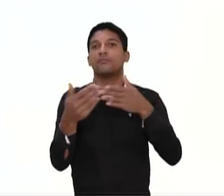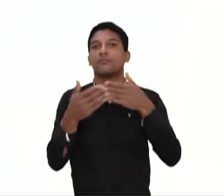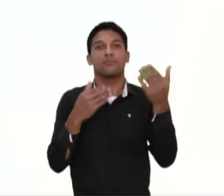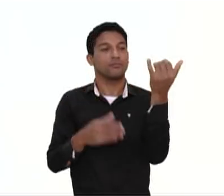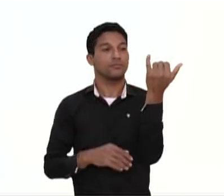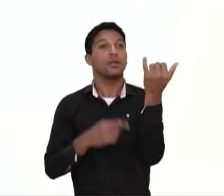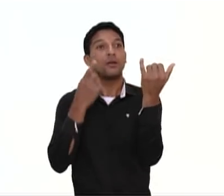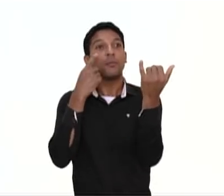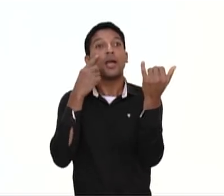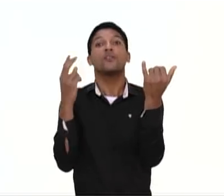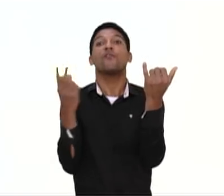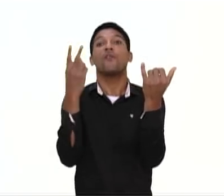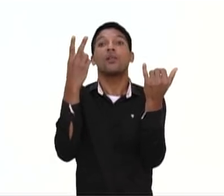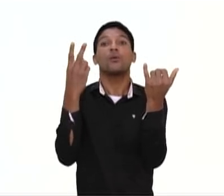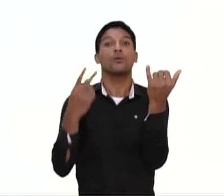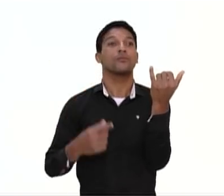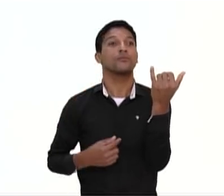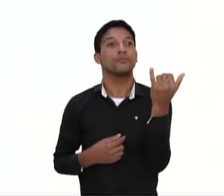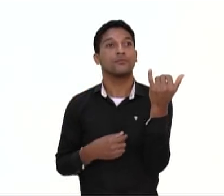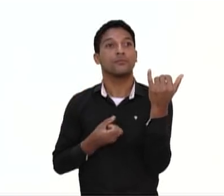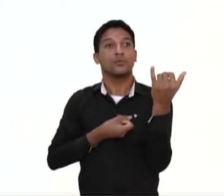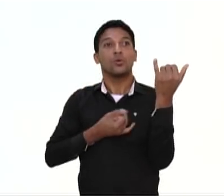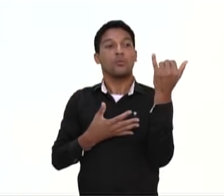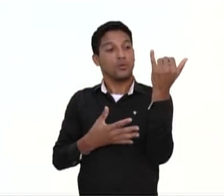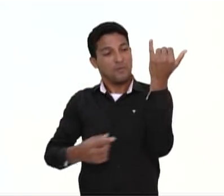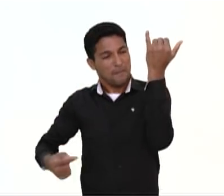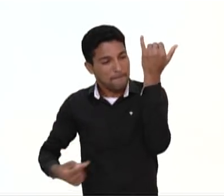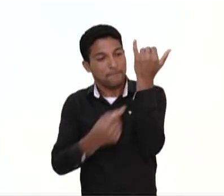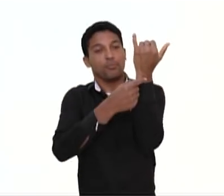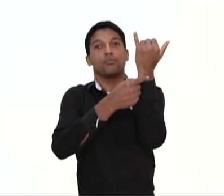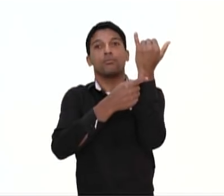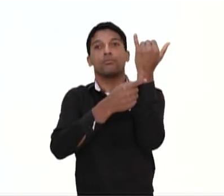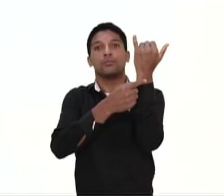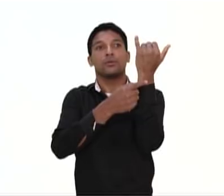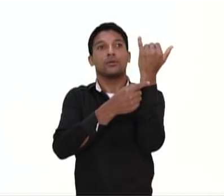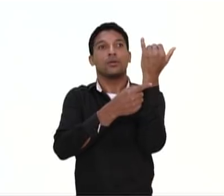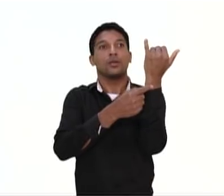qual valor que ela interceptou o eixo